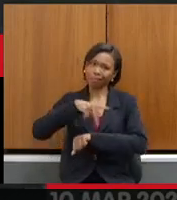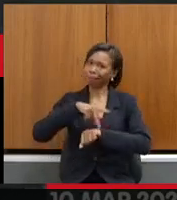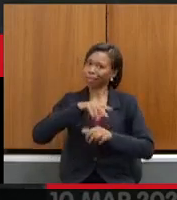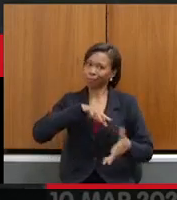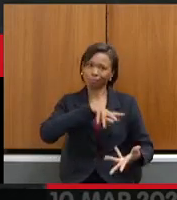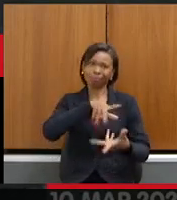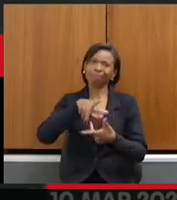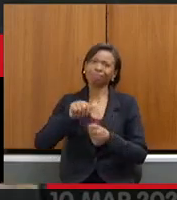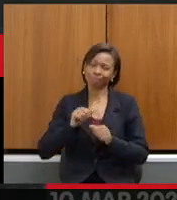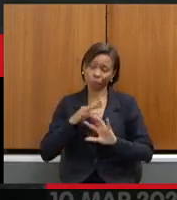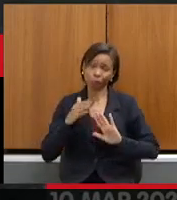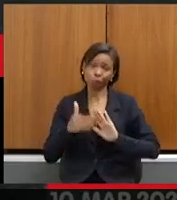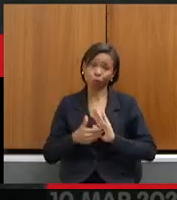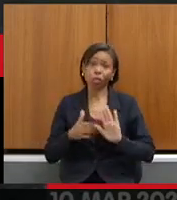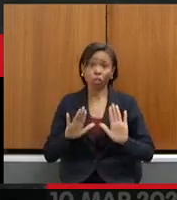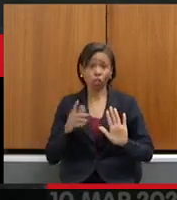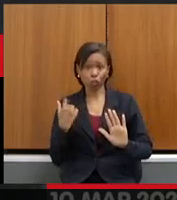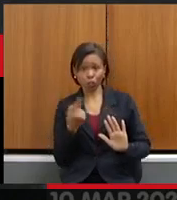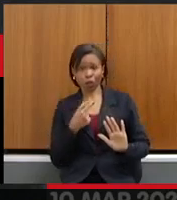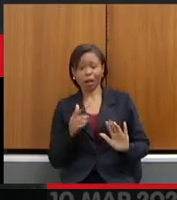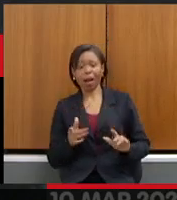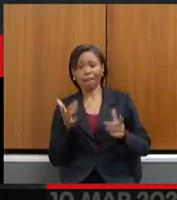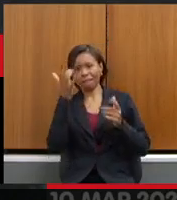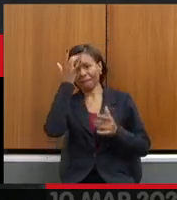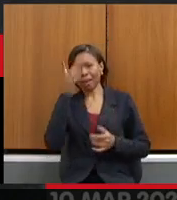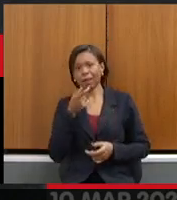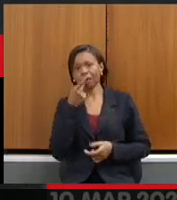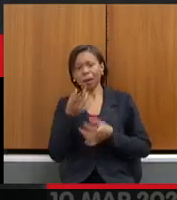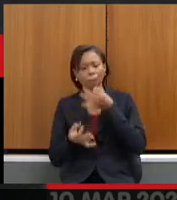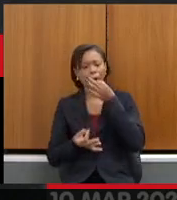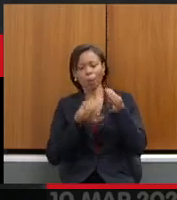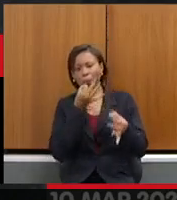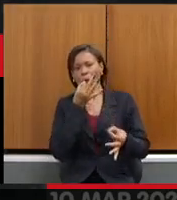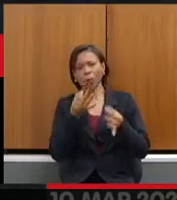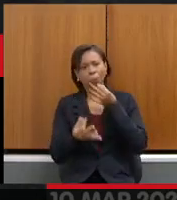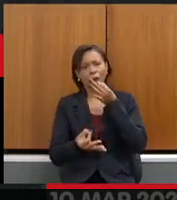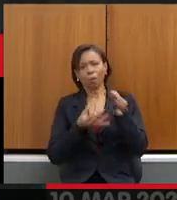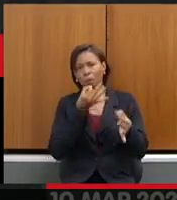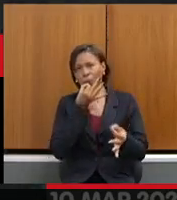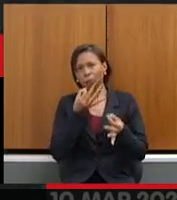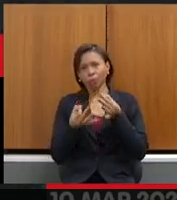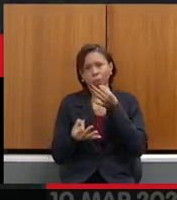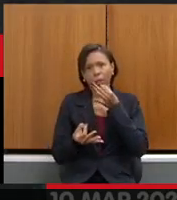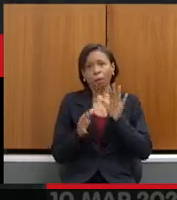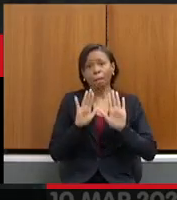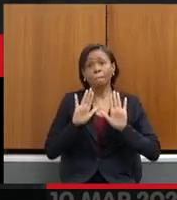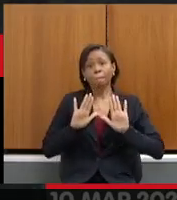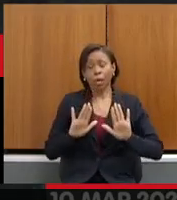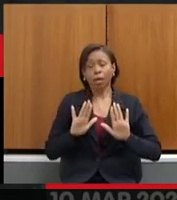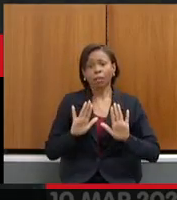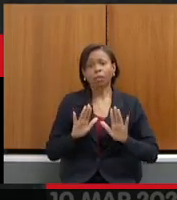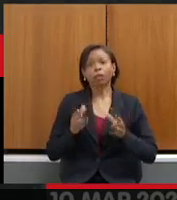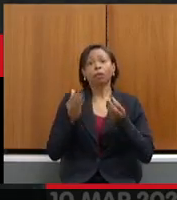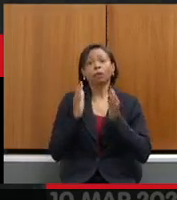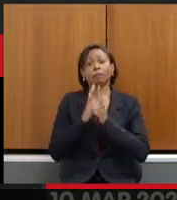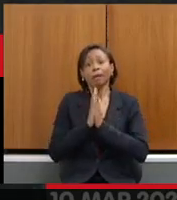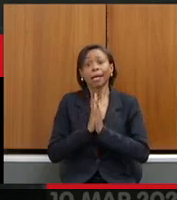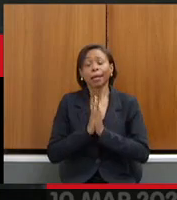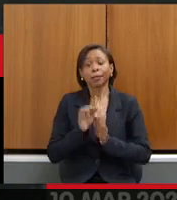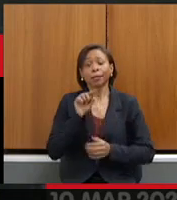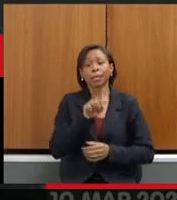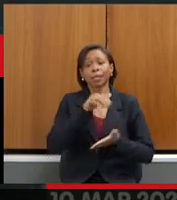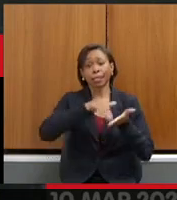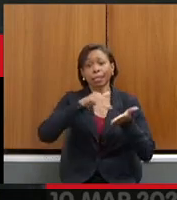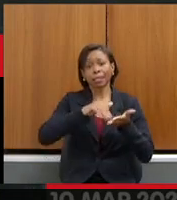para a gente tá aqui de fora aqui é muito fácil falar faz isso faz aquilo faz isso faz aquilo que a gente pede a sabedoria para o secretário né que possa ser sempre